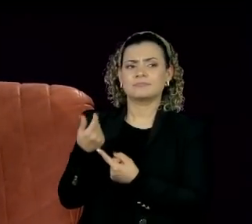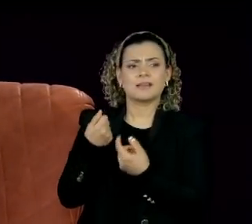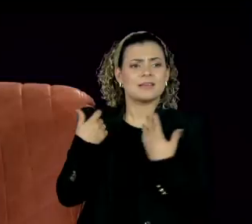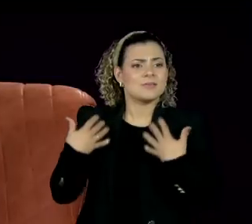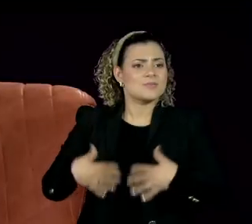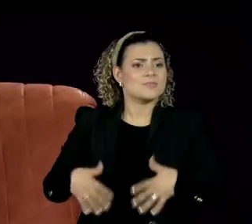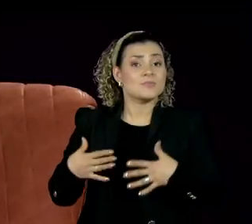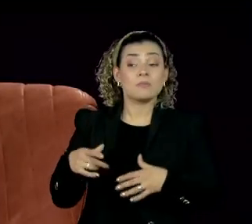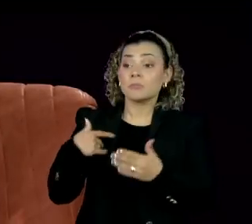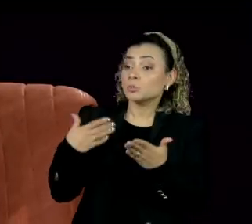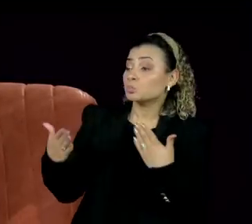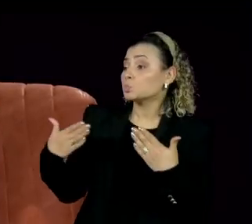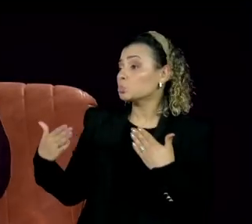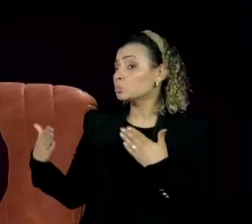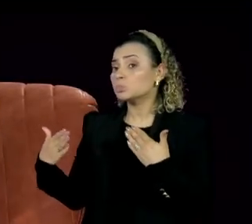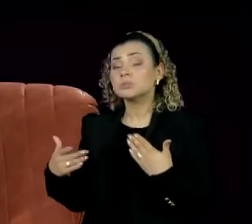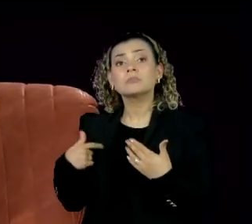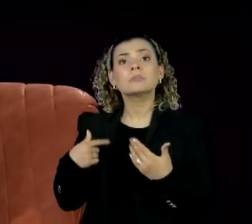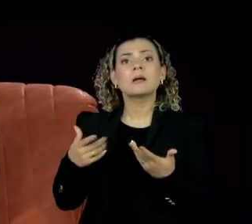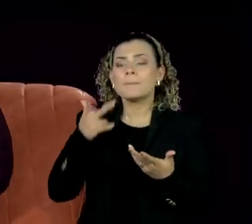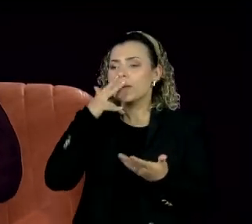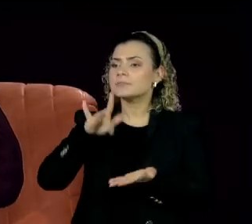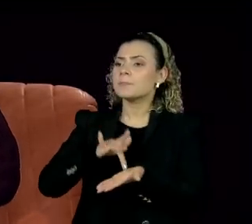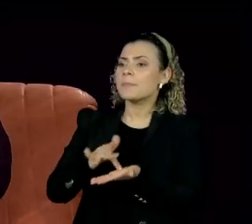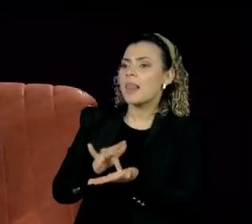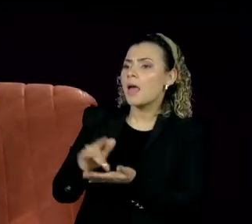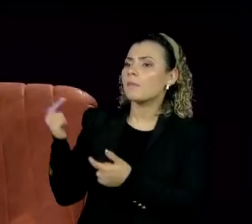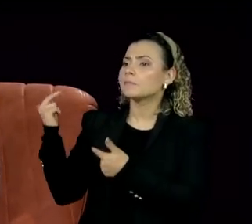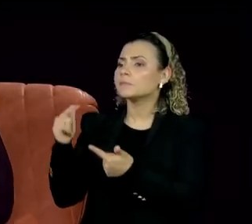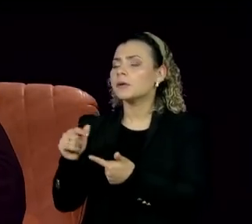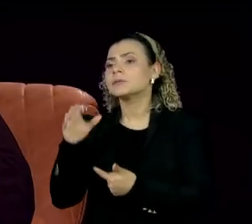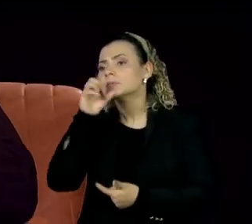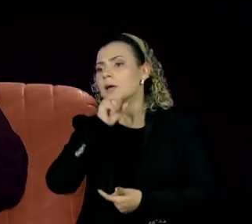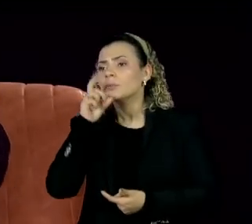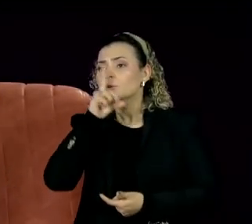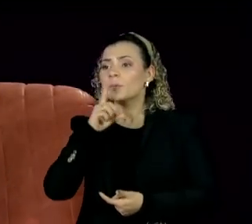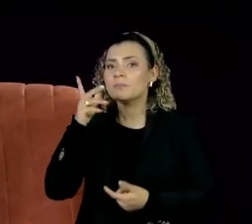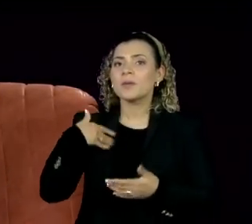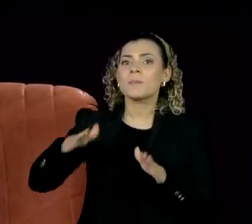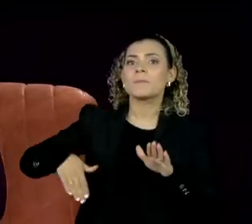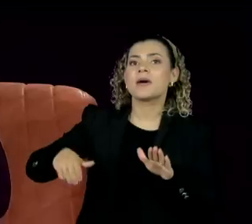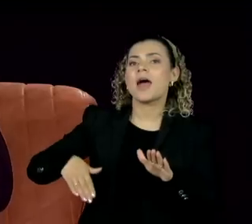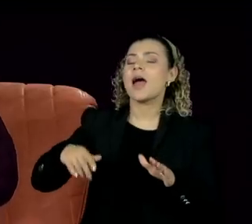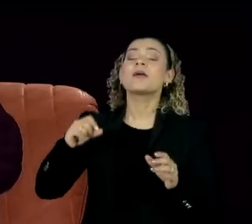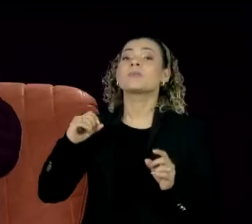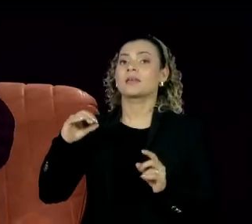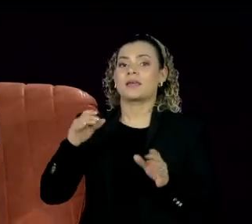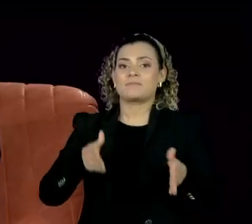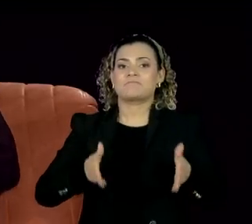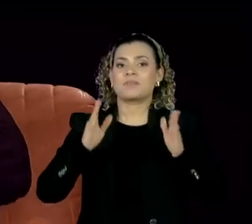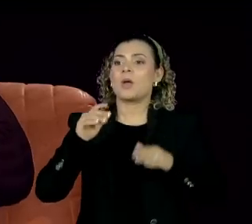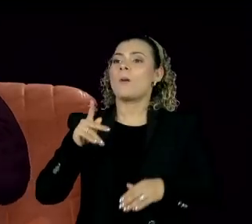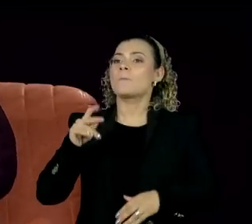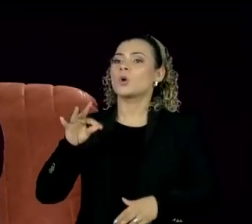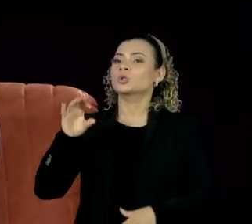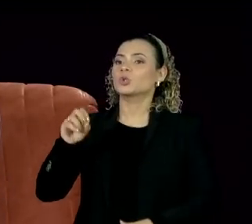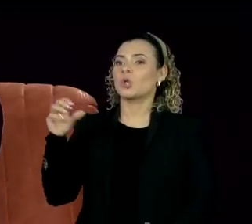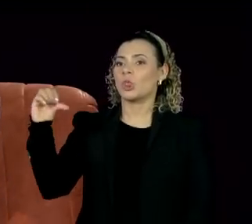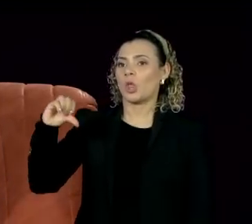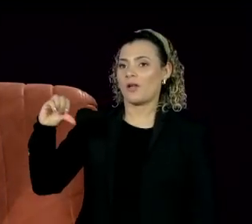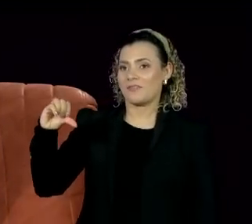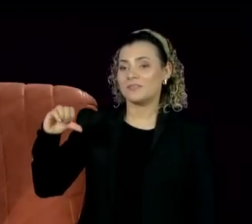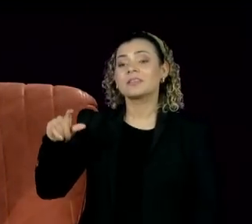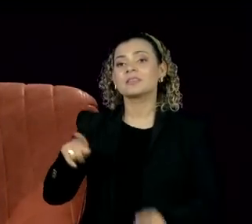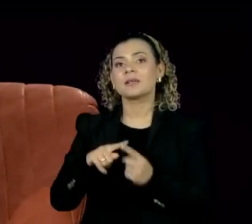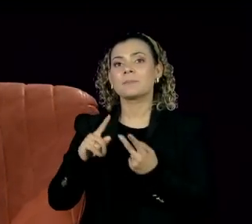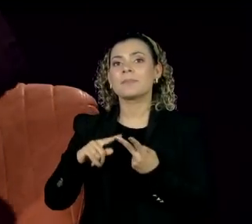E aí a gente conversando, mas ao mesmo tempo, aquela coisa do balé clássico, mais fim de semana na praia, no Posto 9, todo mundo se encontrava, Léo, Ney